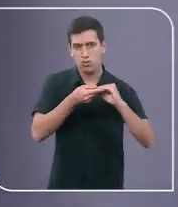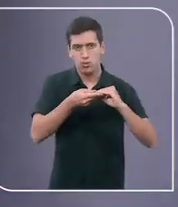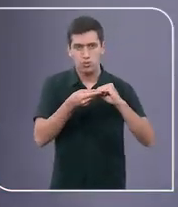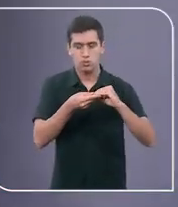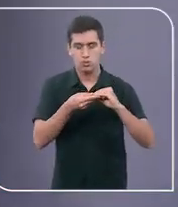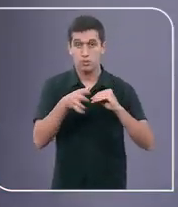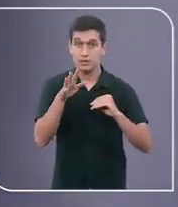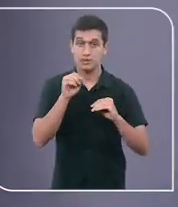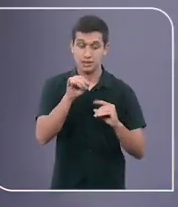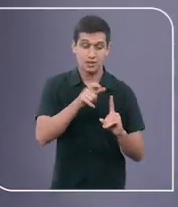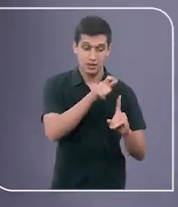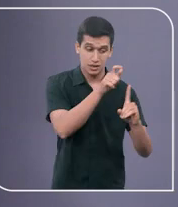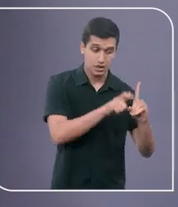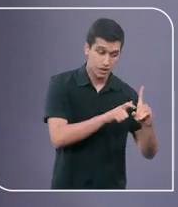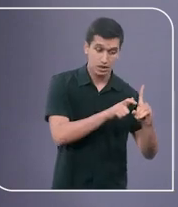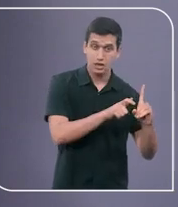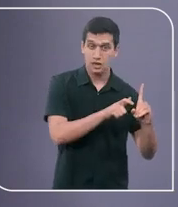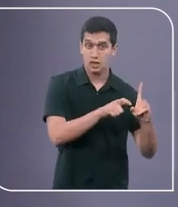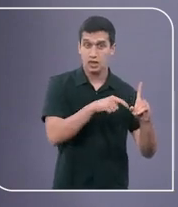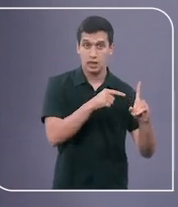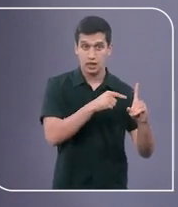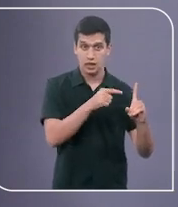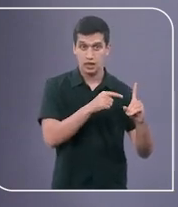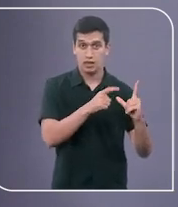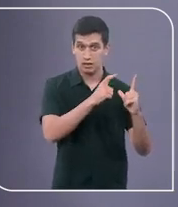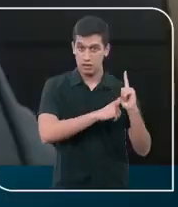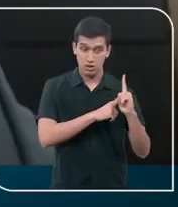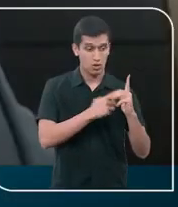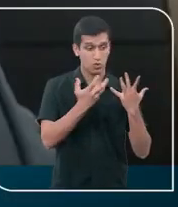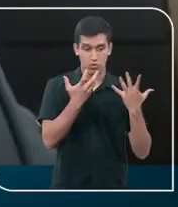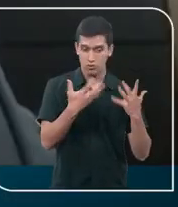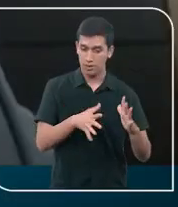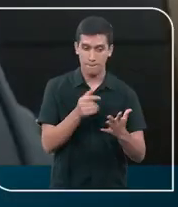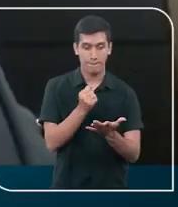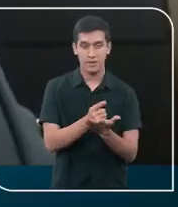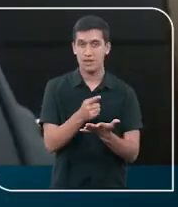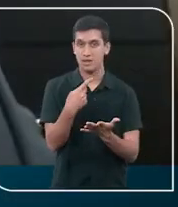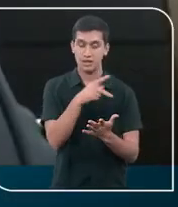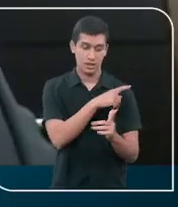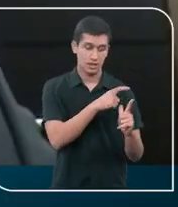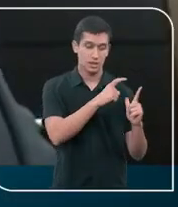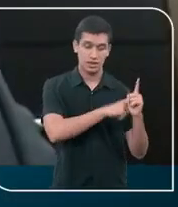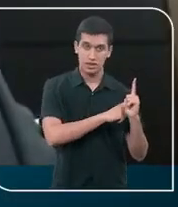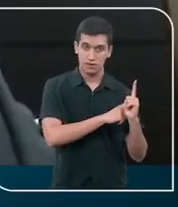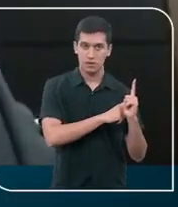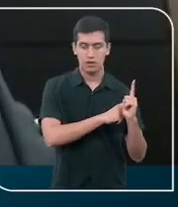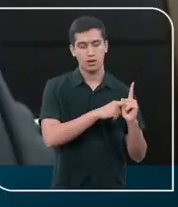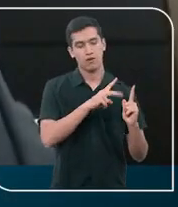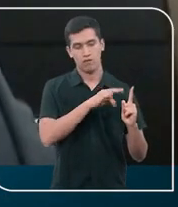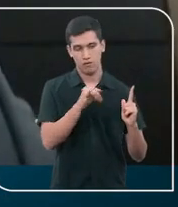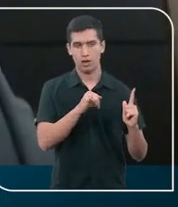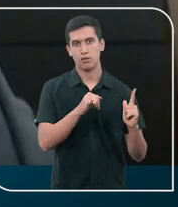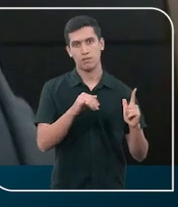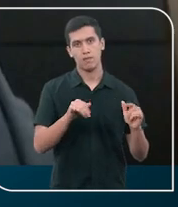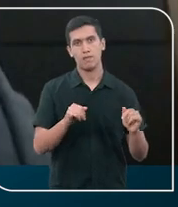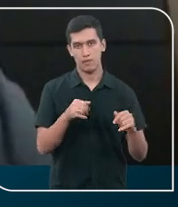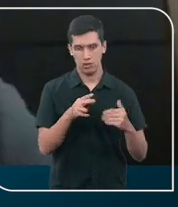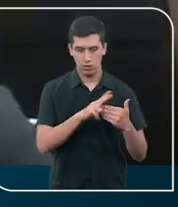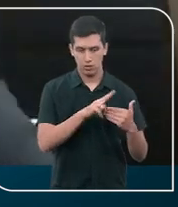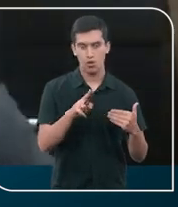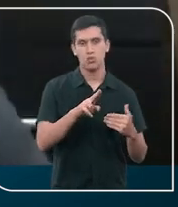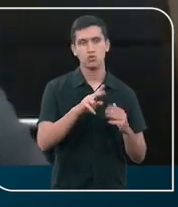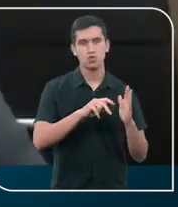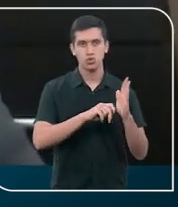quiser celebrar um acordo, não quiser pagar essa dívida, ele sofrerá as consequências da inadimplência, que lá no